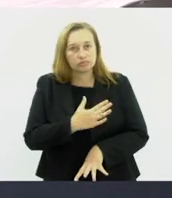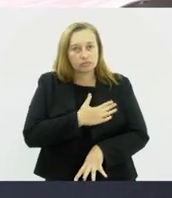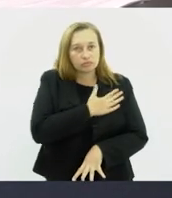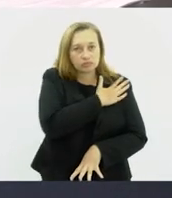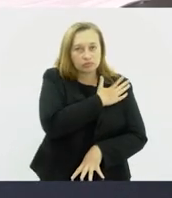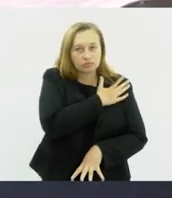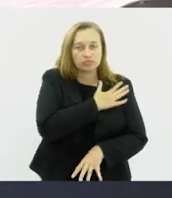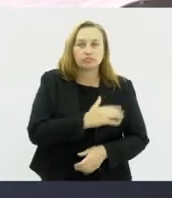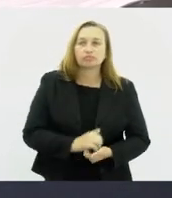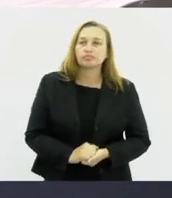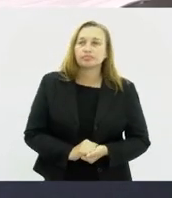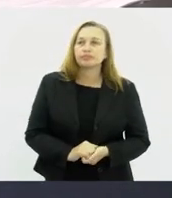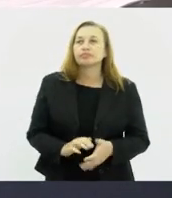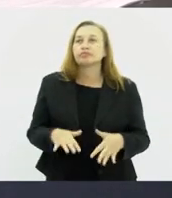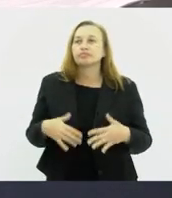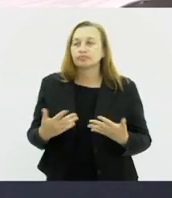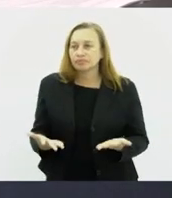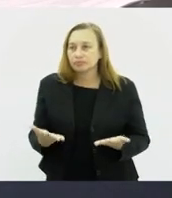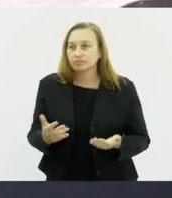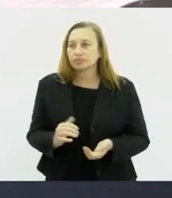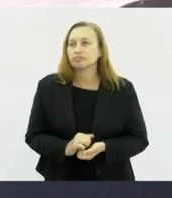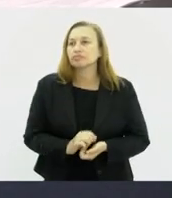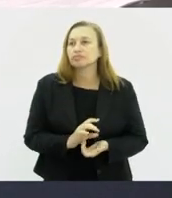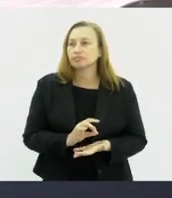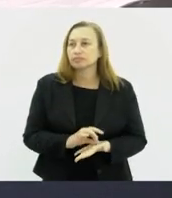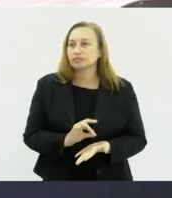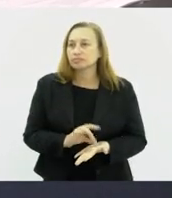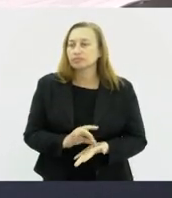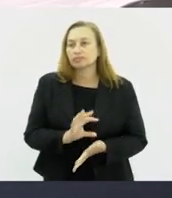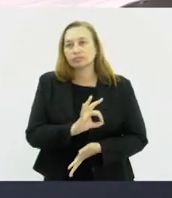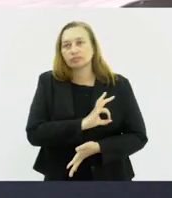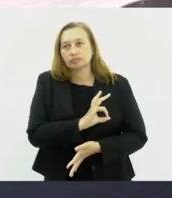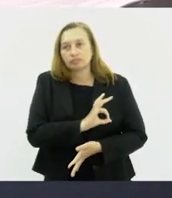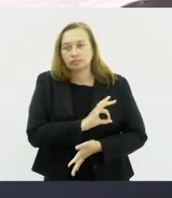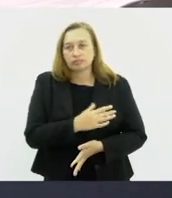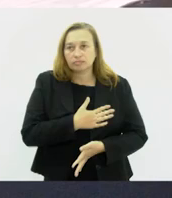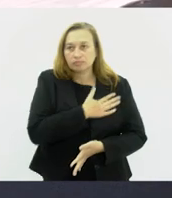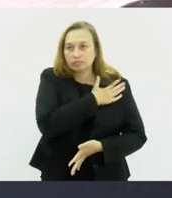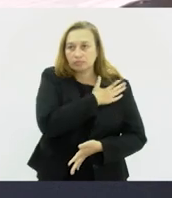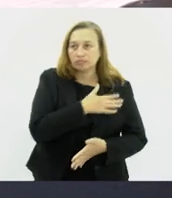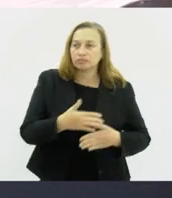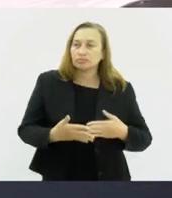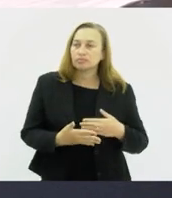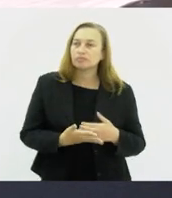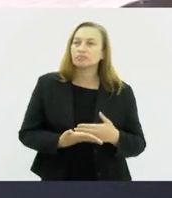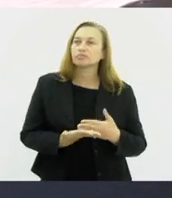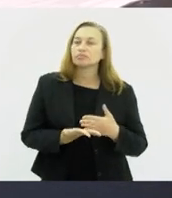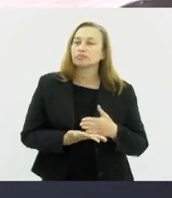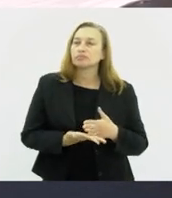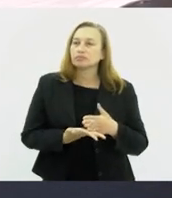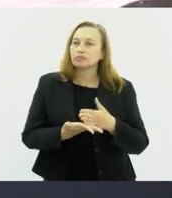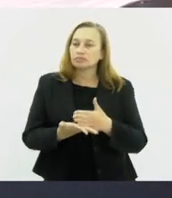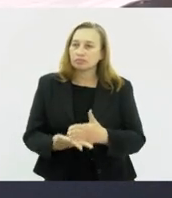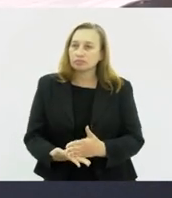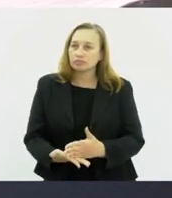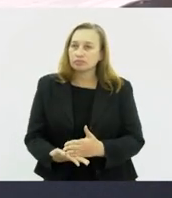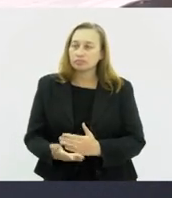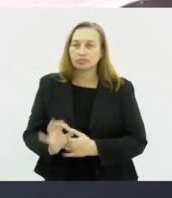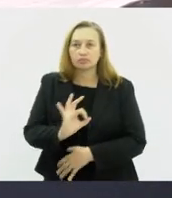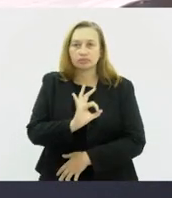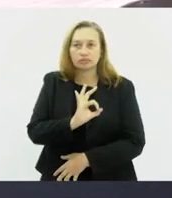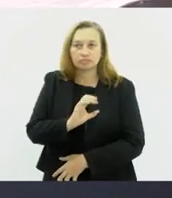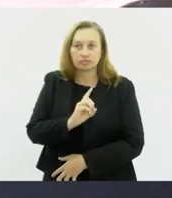prendeu Então embora seja verdade que o policial militar tenha que conduzir a delegacia o delegado ele